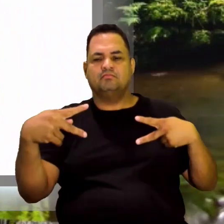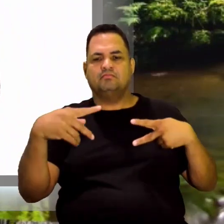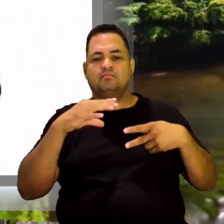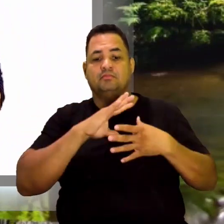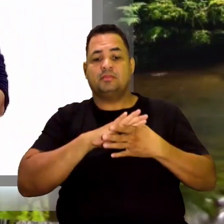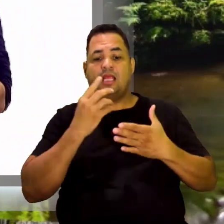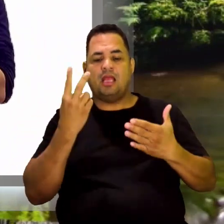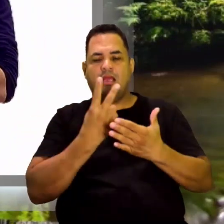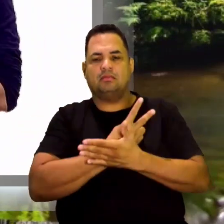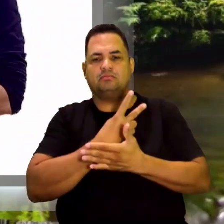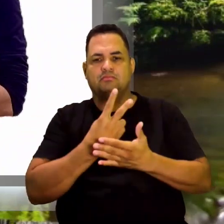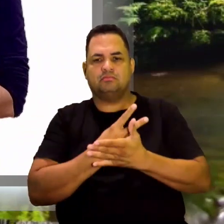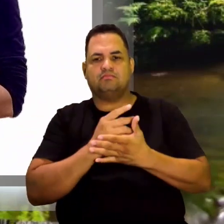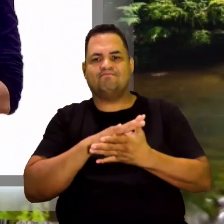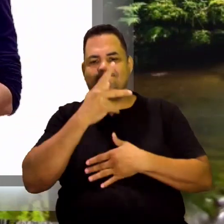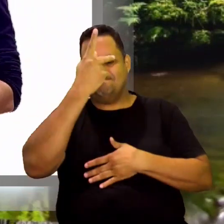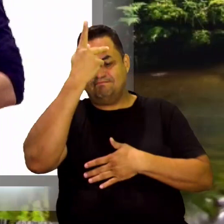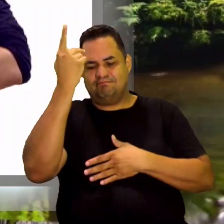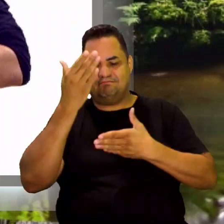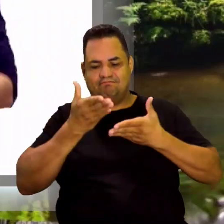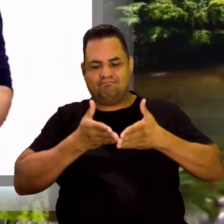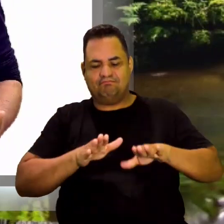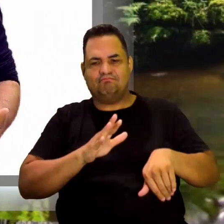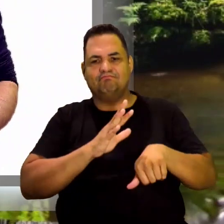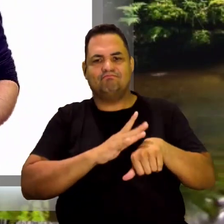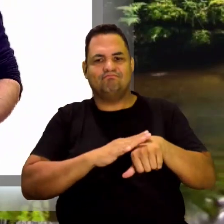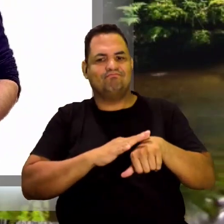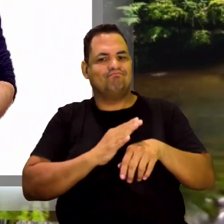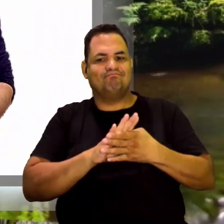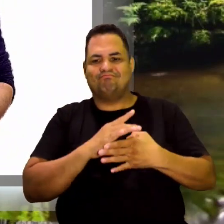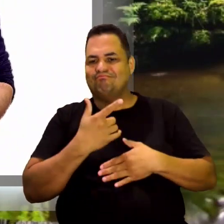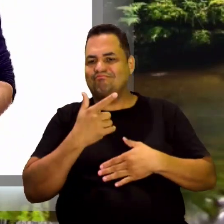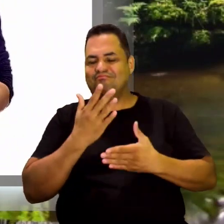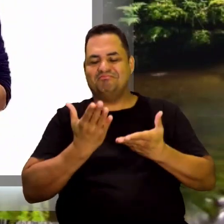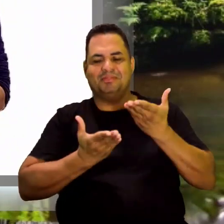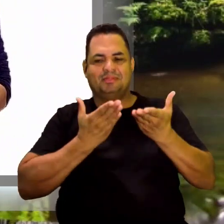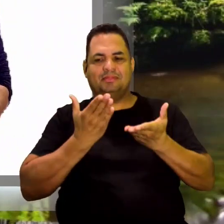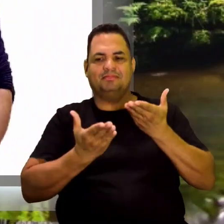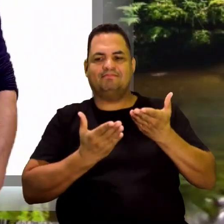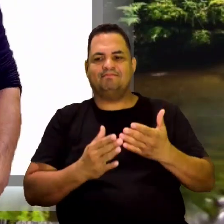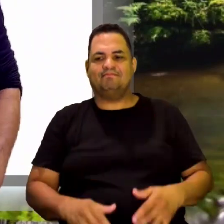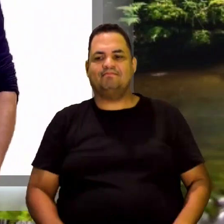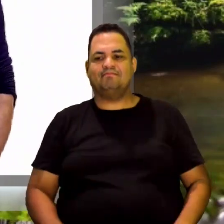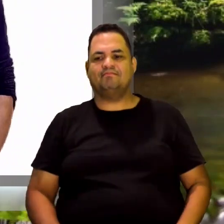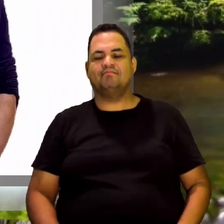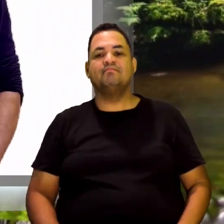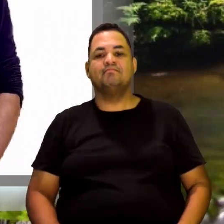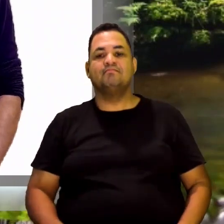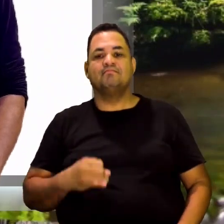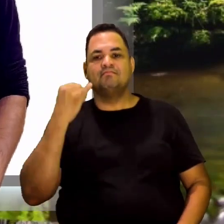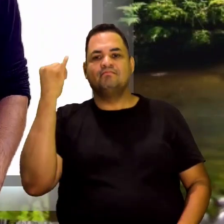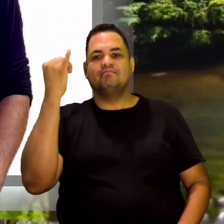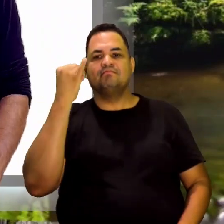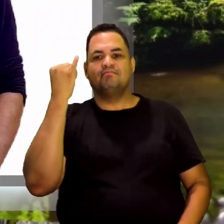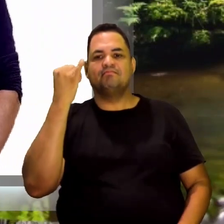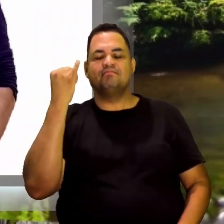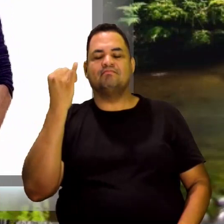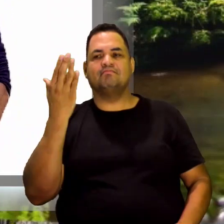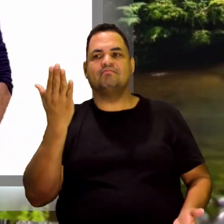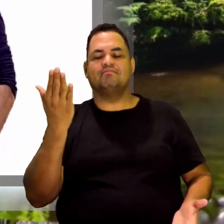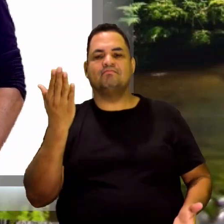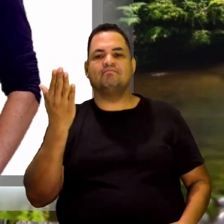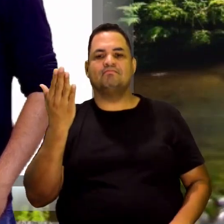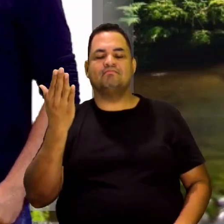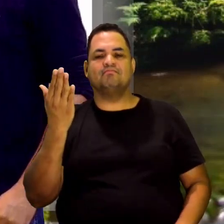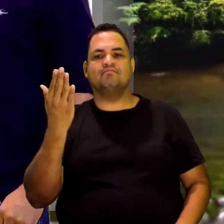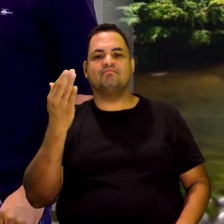saia errada e a pessoa vai nascer com uma doença que não tem cura, entendeu? Então é muito importante saber, quando diz aqui, ó,